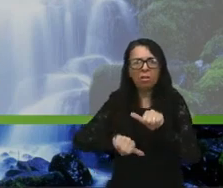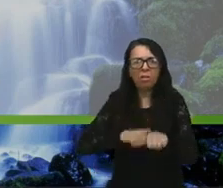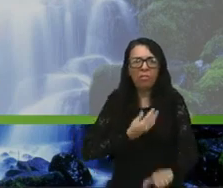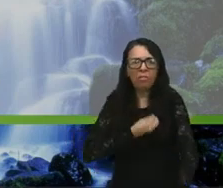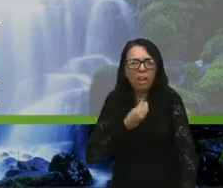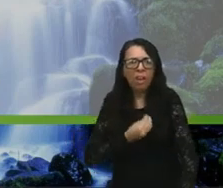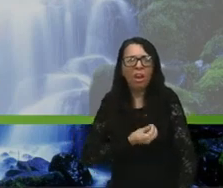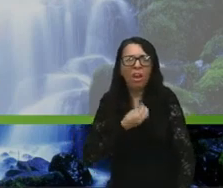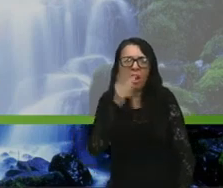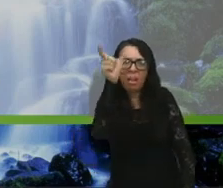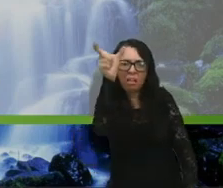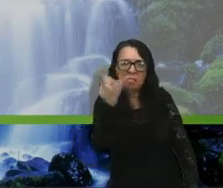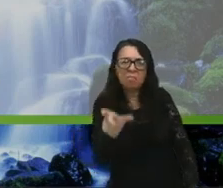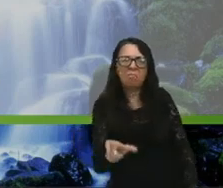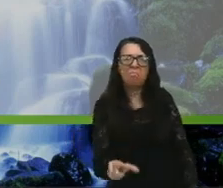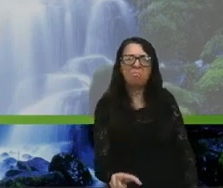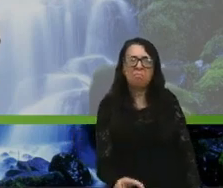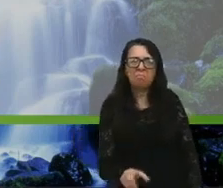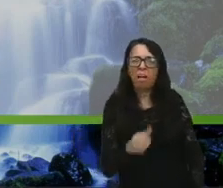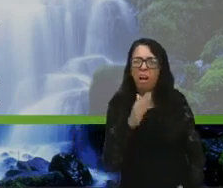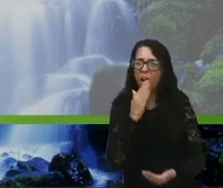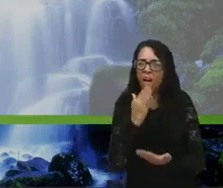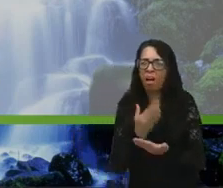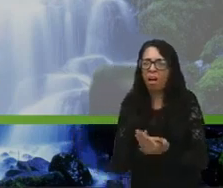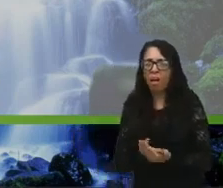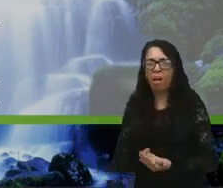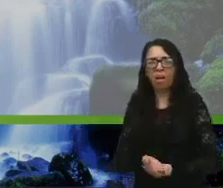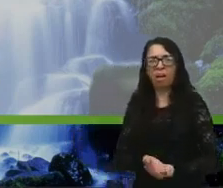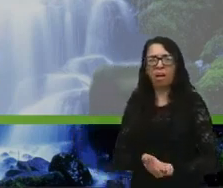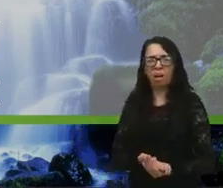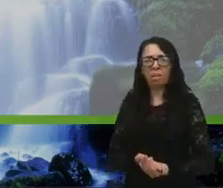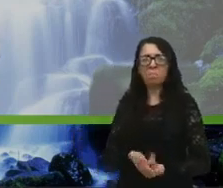caráter, quando Deus age na sua vida